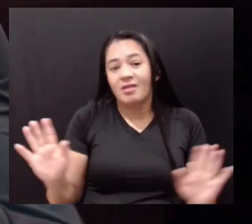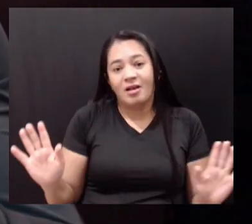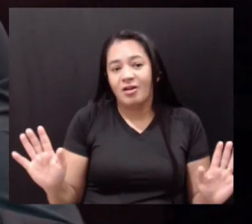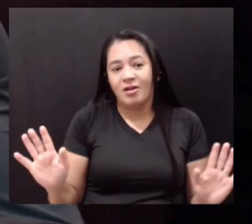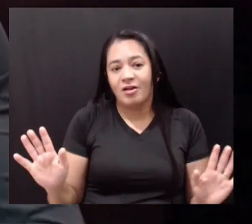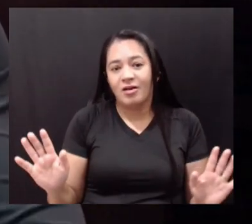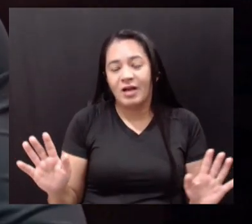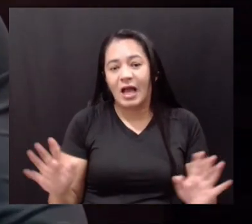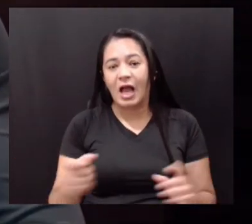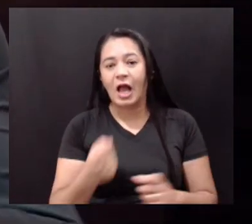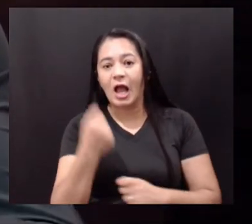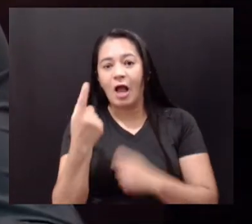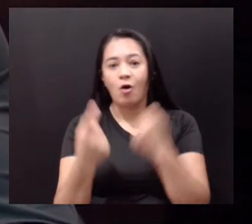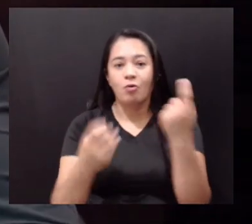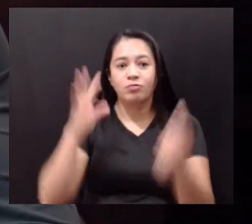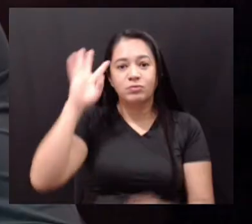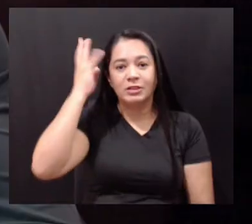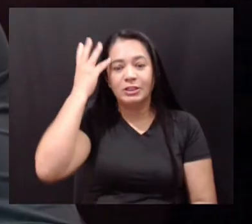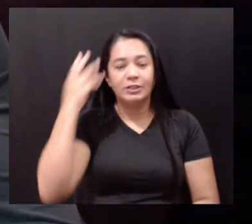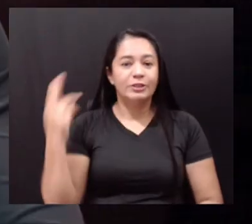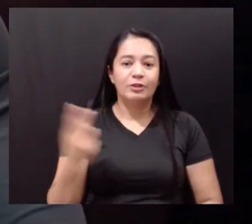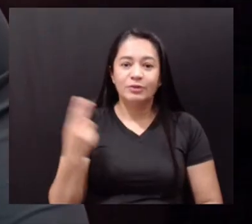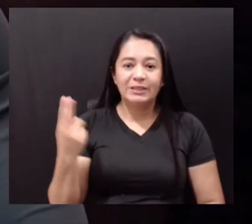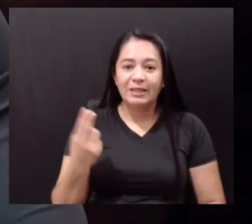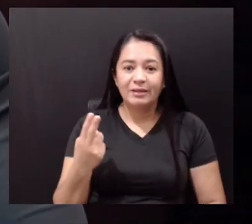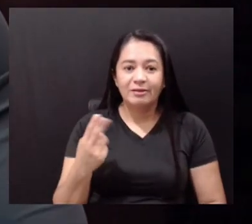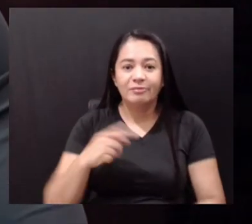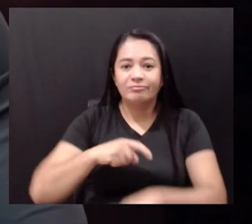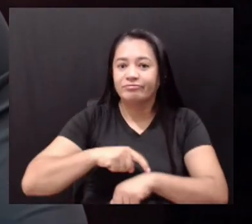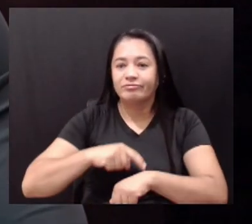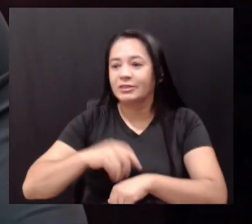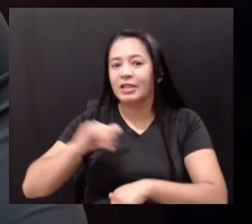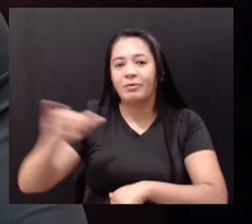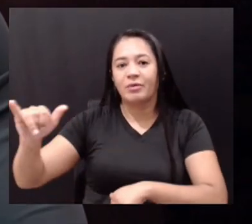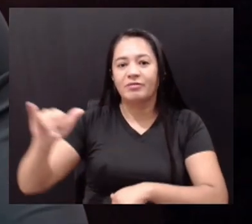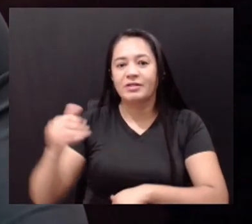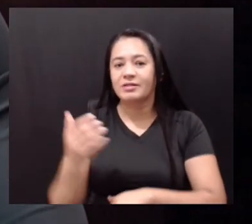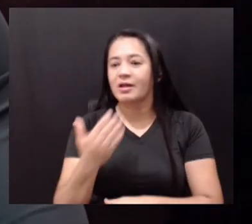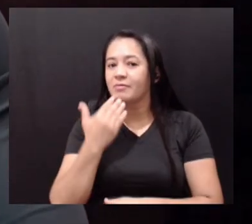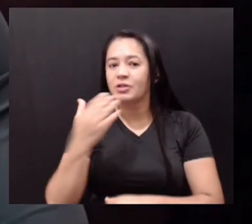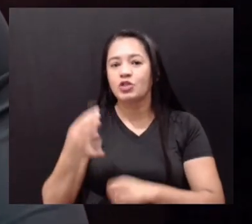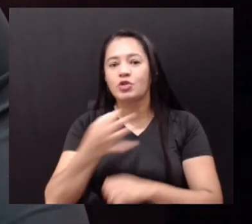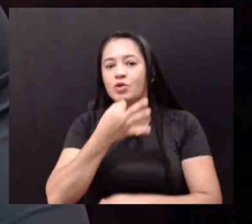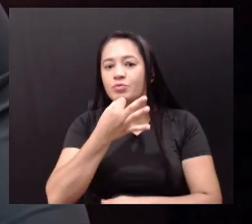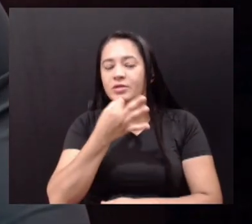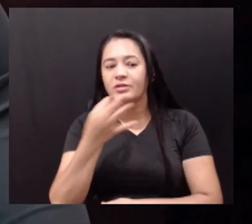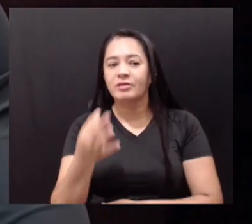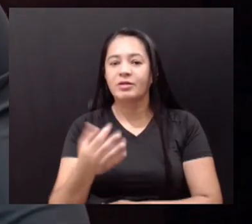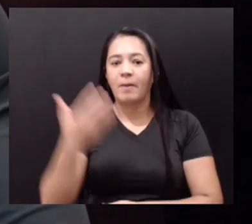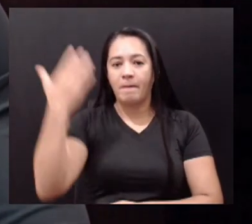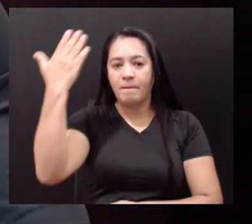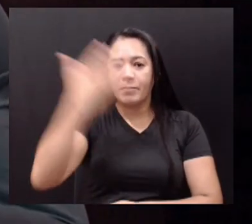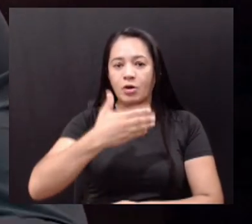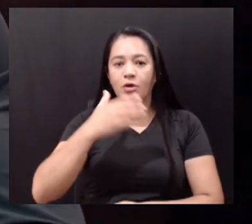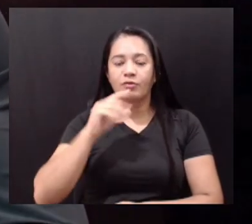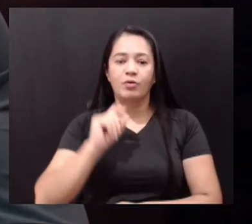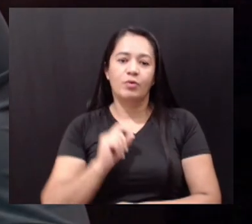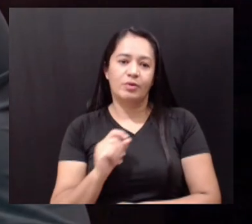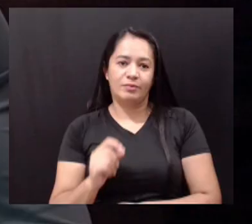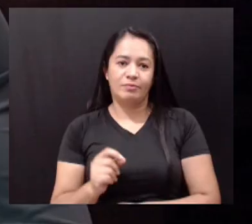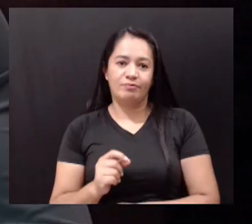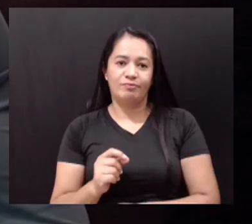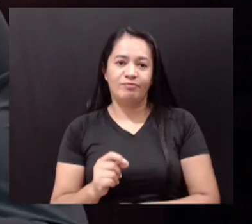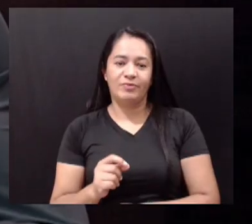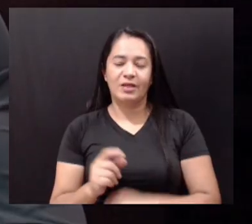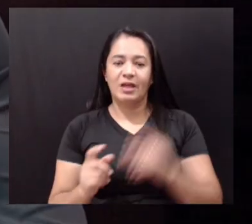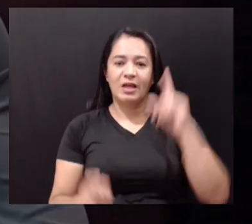poder se consultar, para poder saber o que deve ter ser feito ou não. Então, isso demonstra muito, de fato, a dificuldade que as pessoas